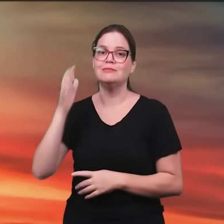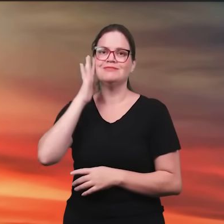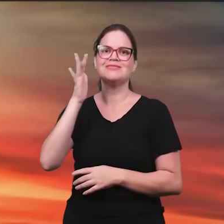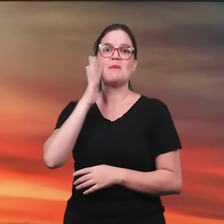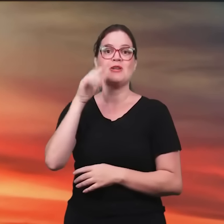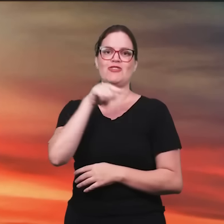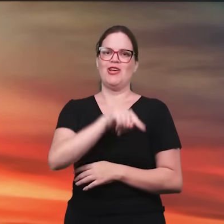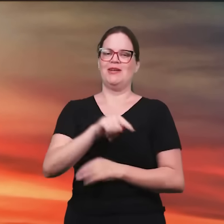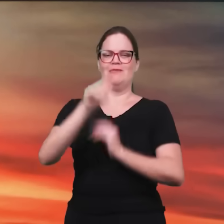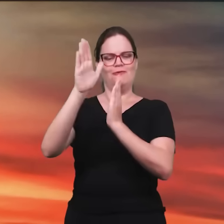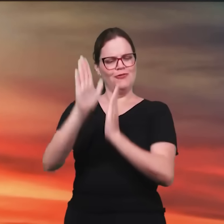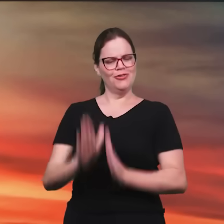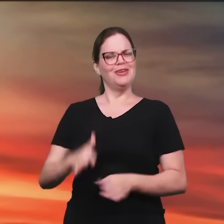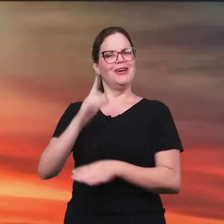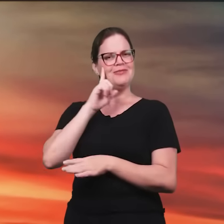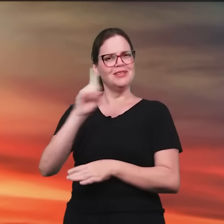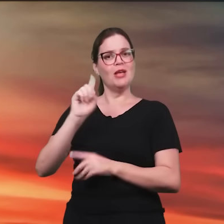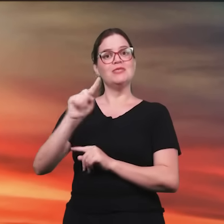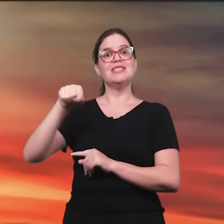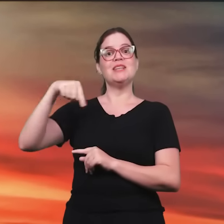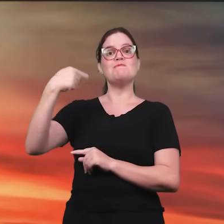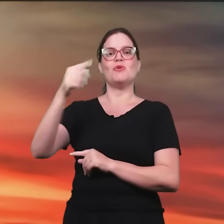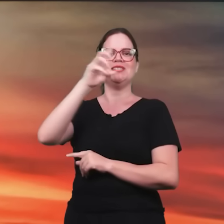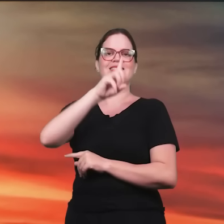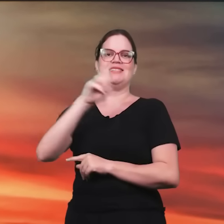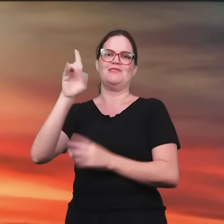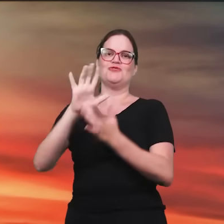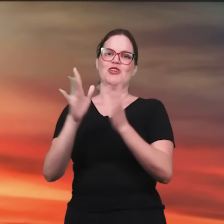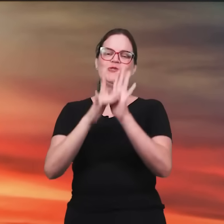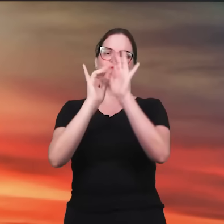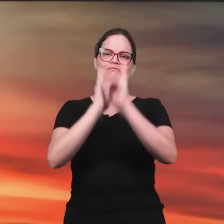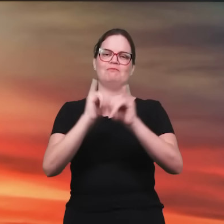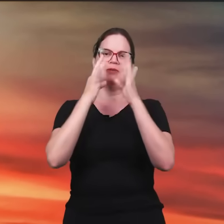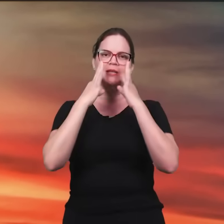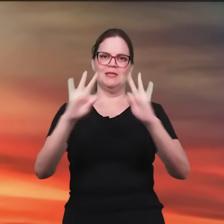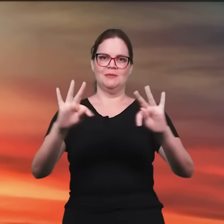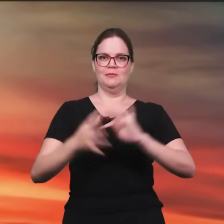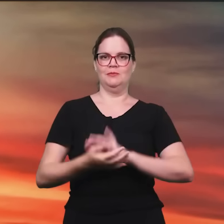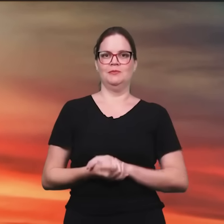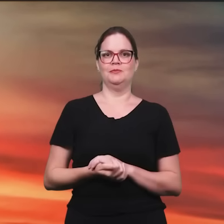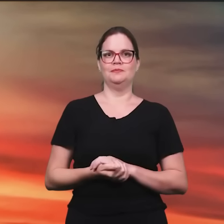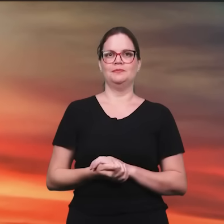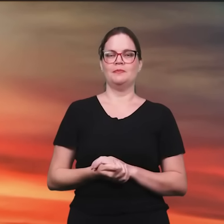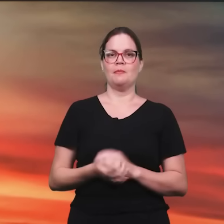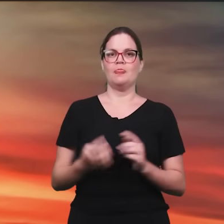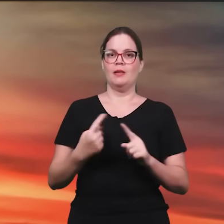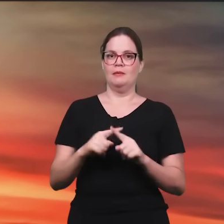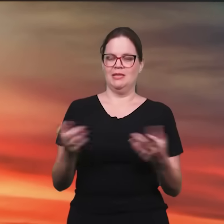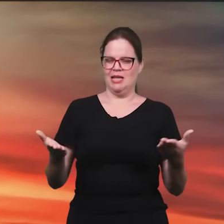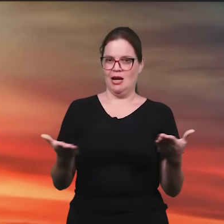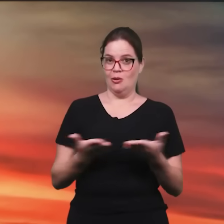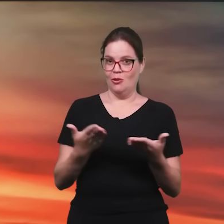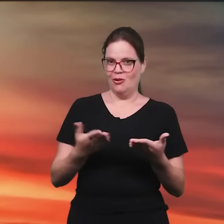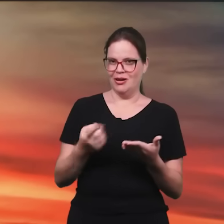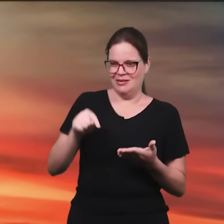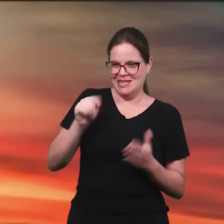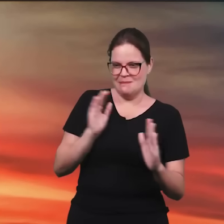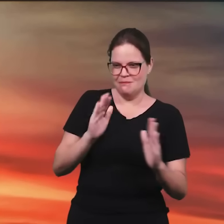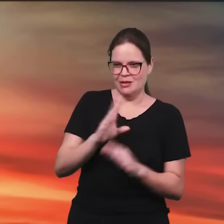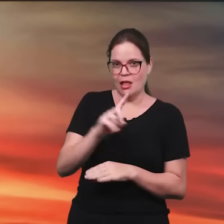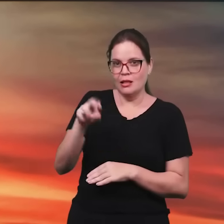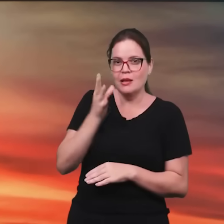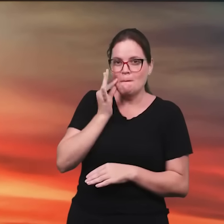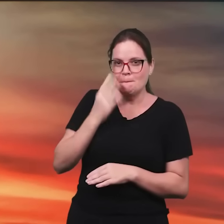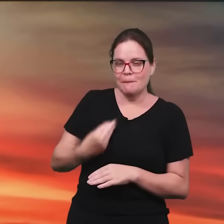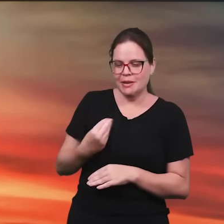de Daniel era como um homem fiel a Deus. Mas agora, quando ele ora ao Senhor, não